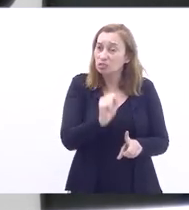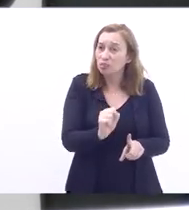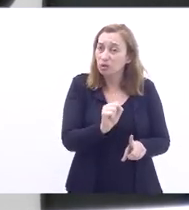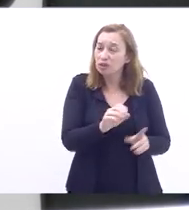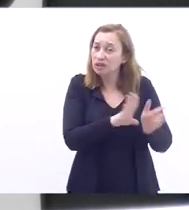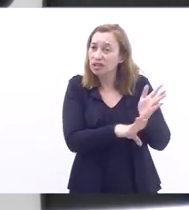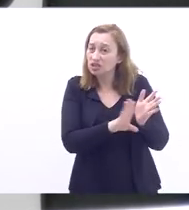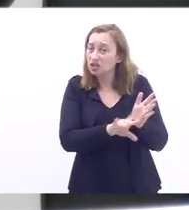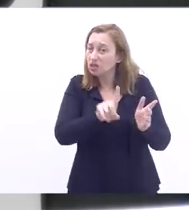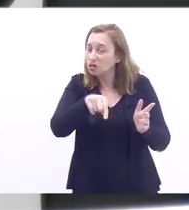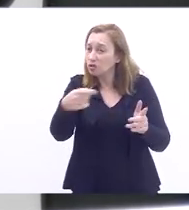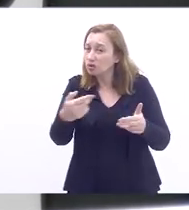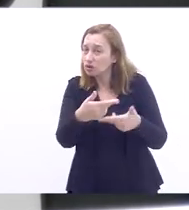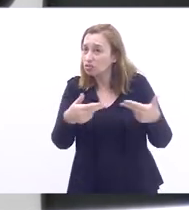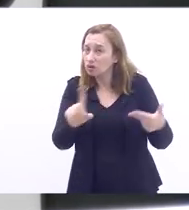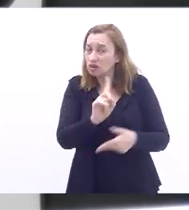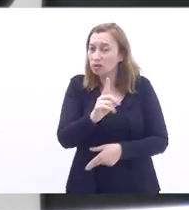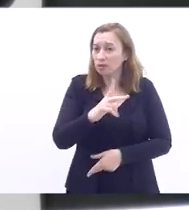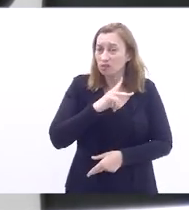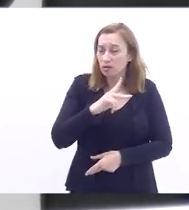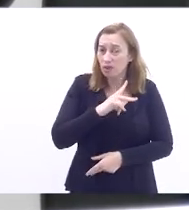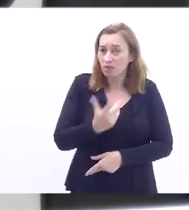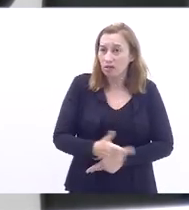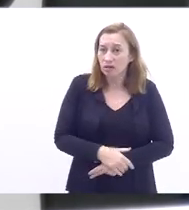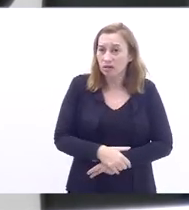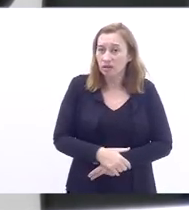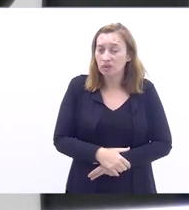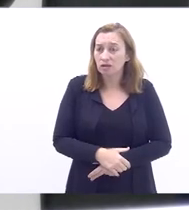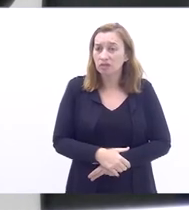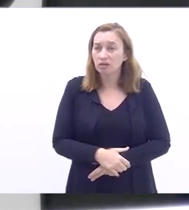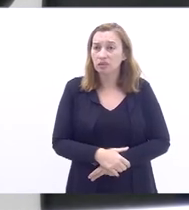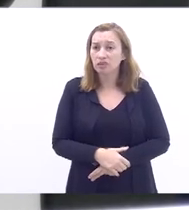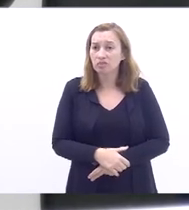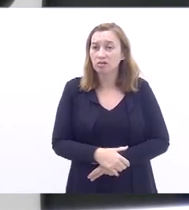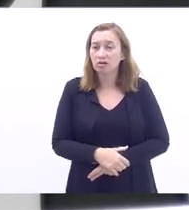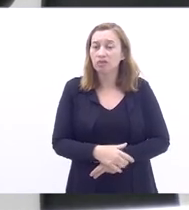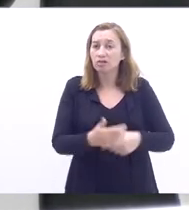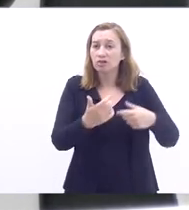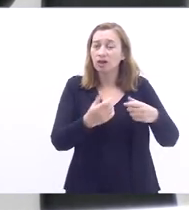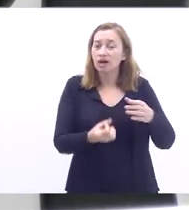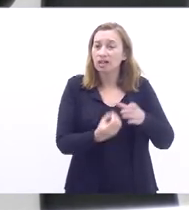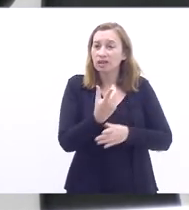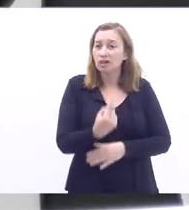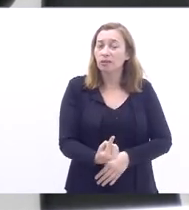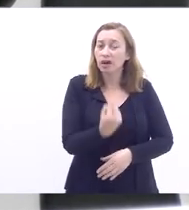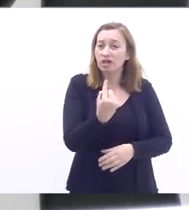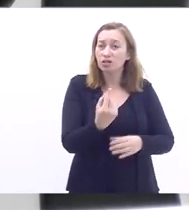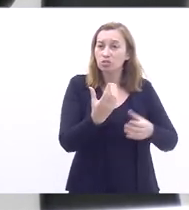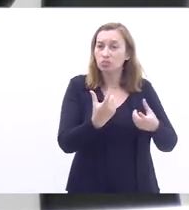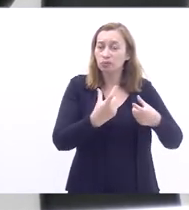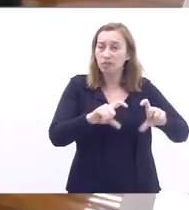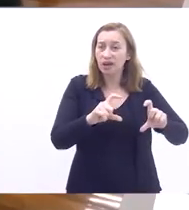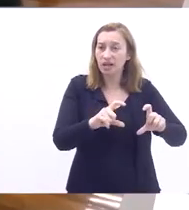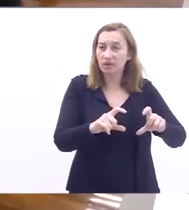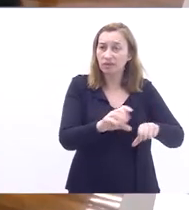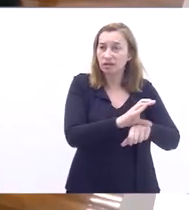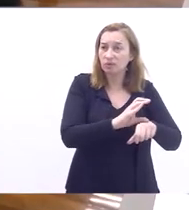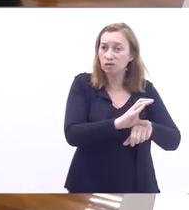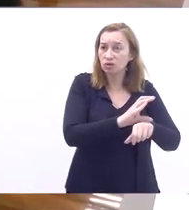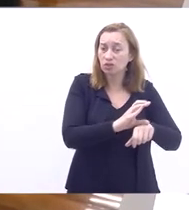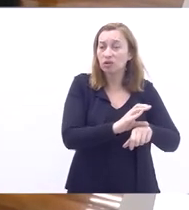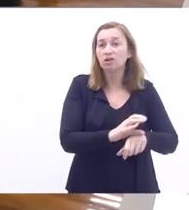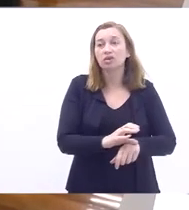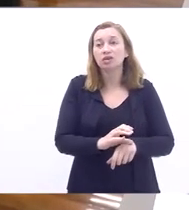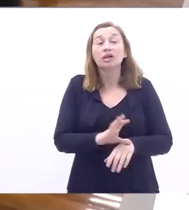gastar em outra coisa que não falou pessoal e o seja adicionaram um parágrafo a constituição e são tão Brasil em Itaguara